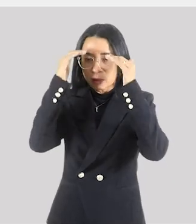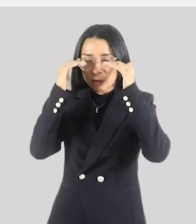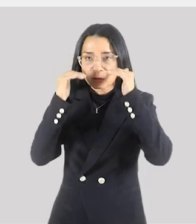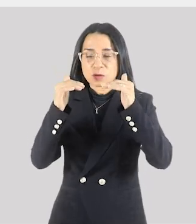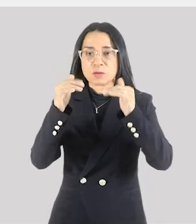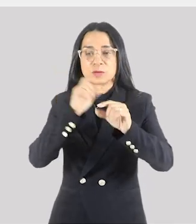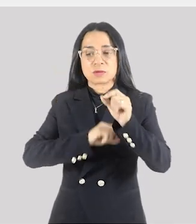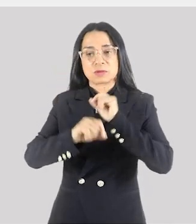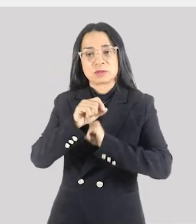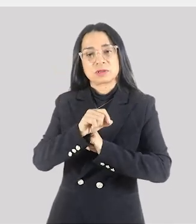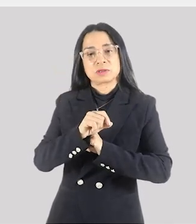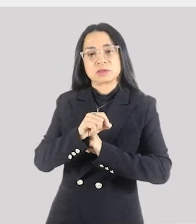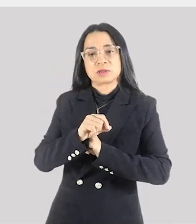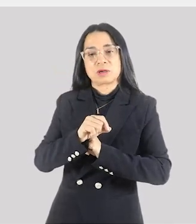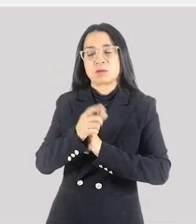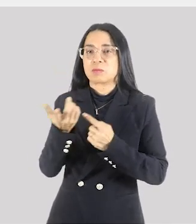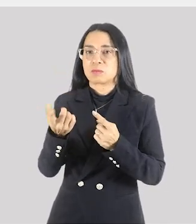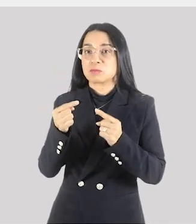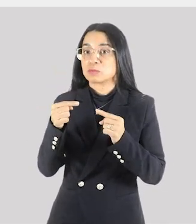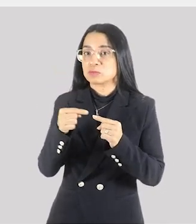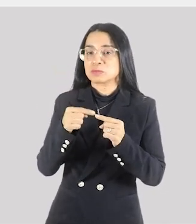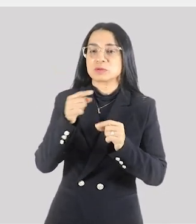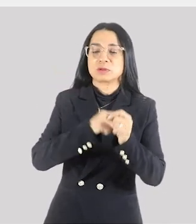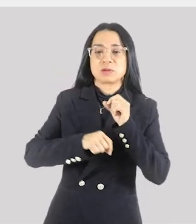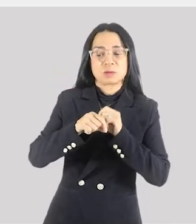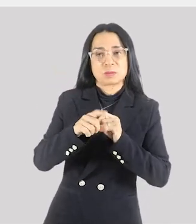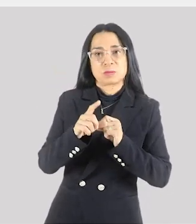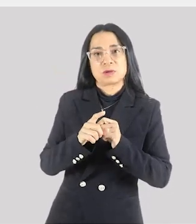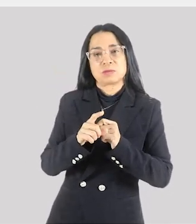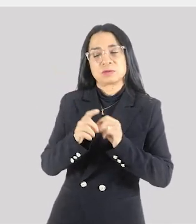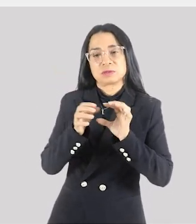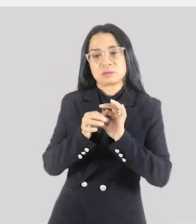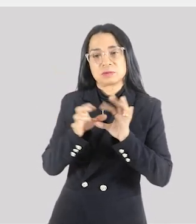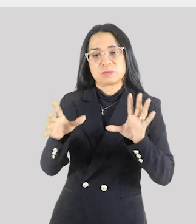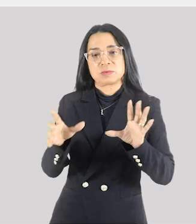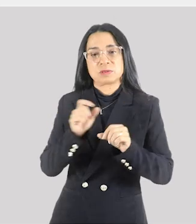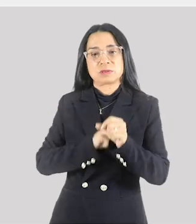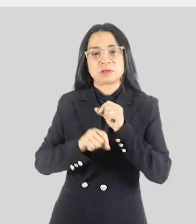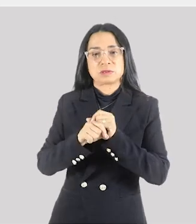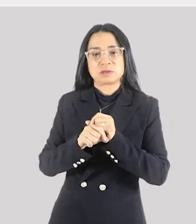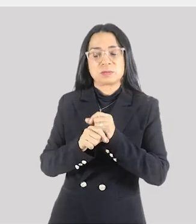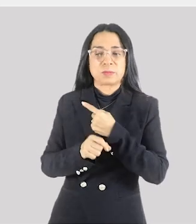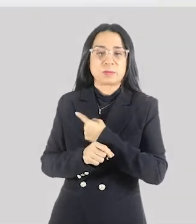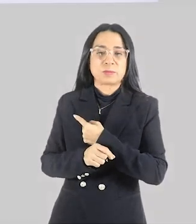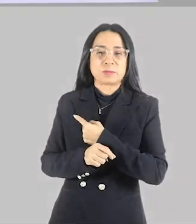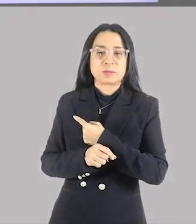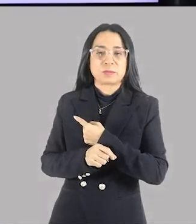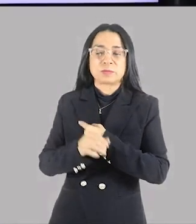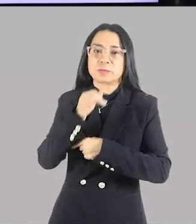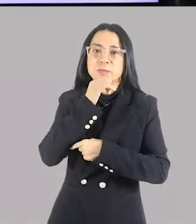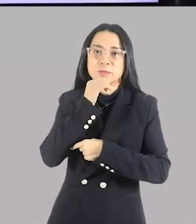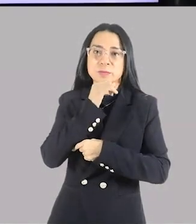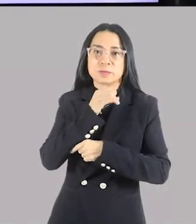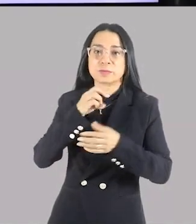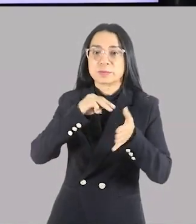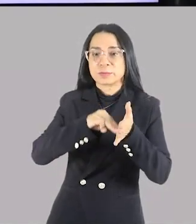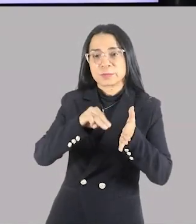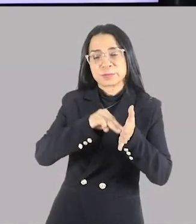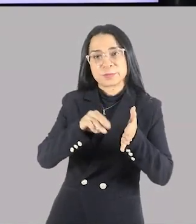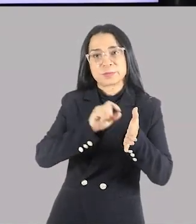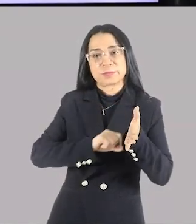aos órgãos independentes. Órgãos autônomos são órgãos subordinados, perfeito? Por exemplo,